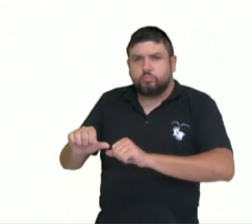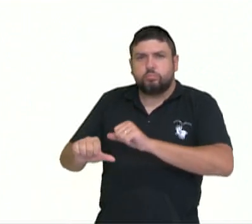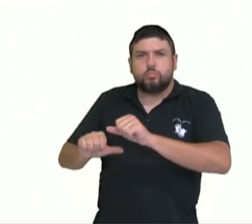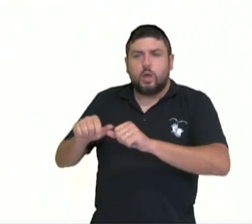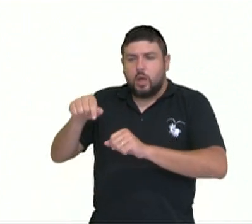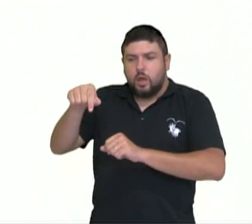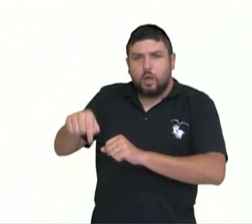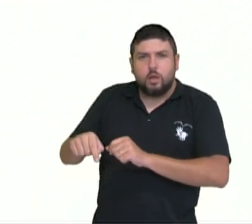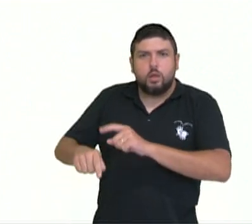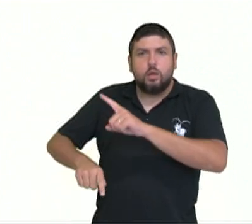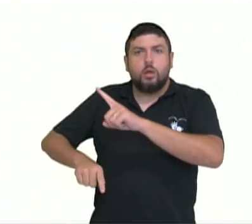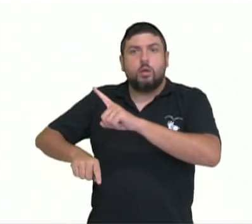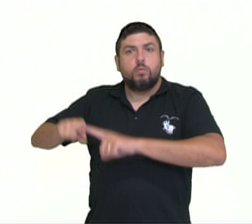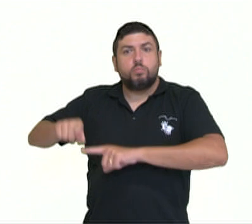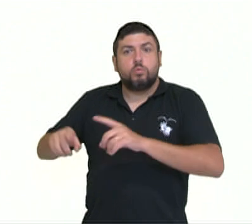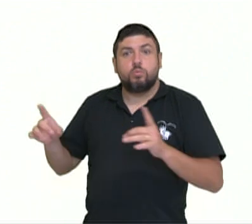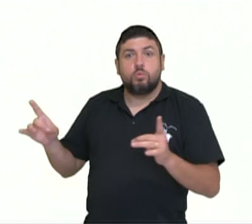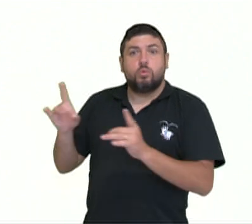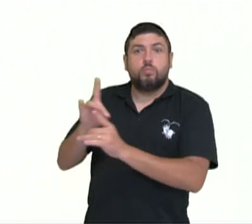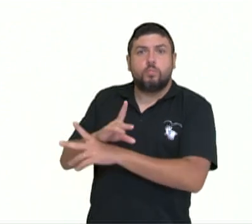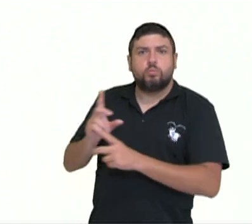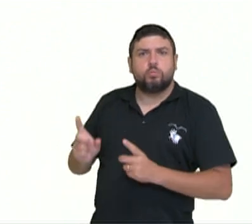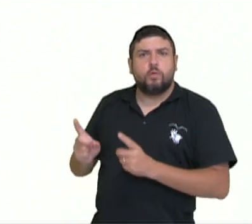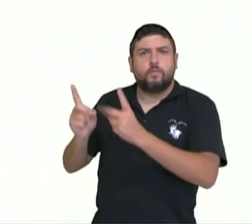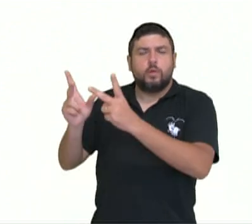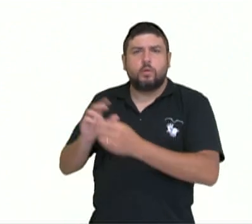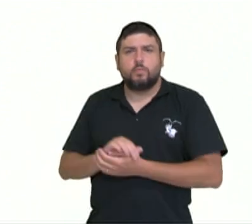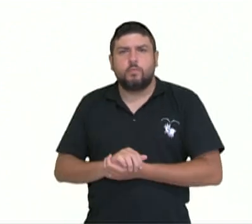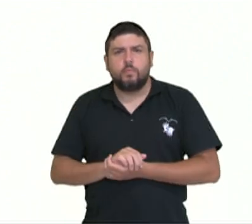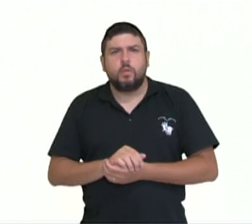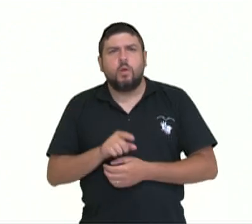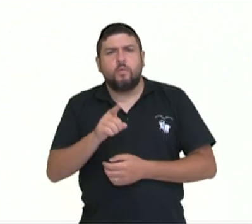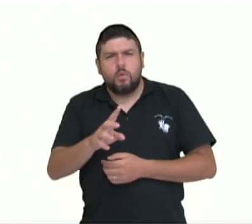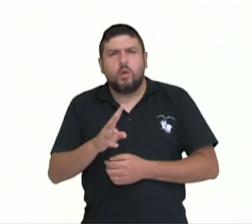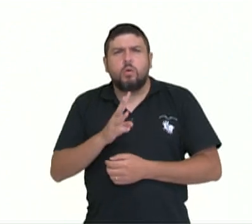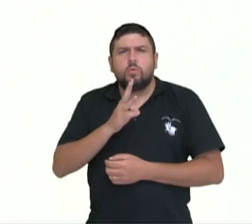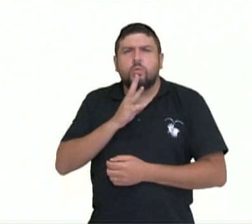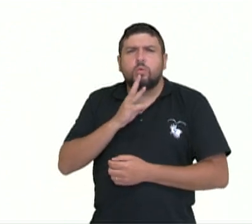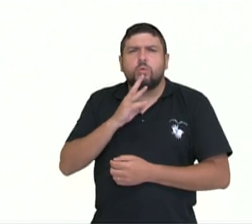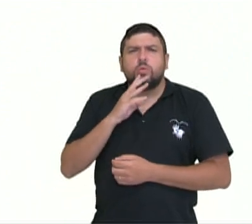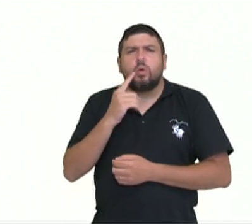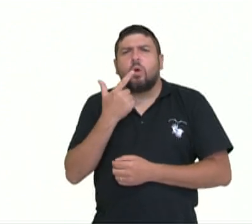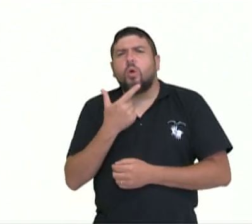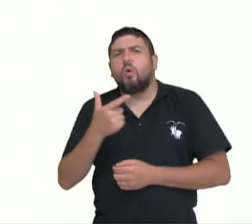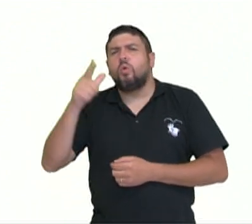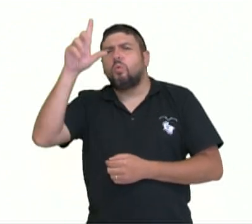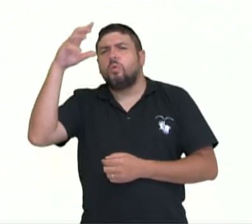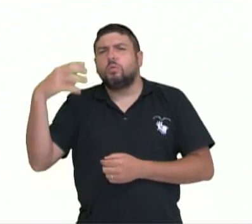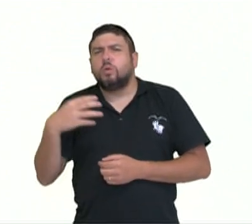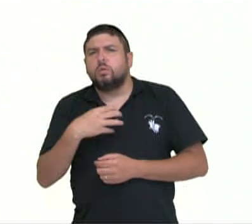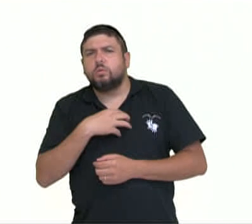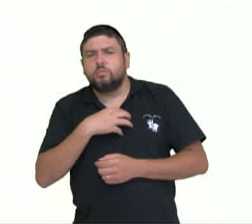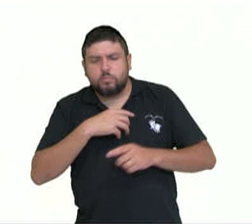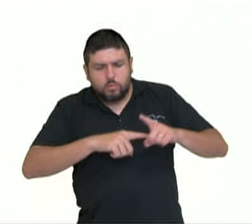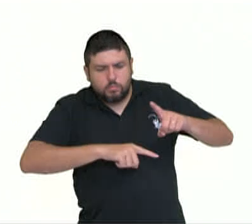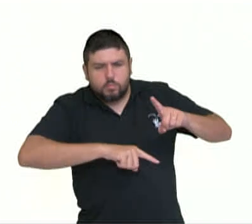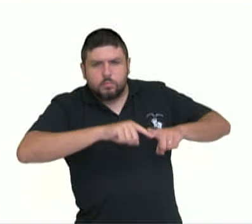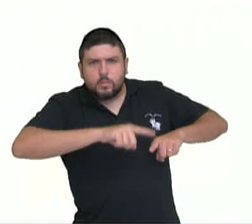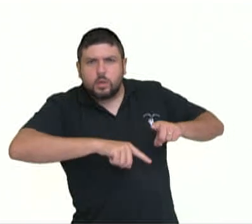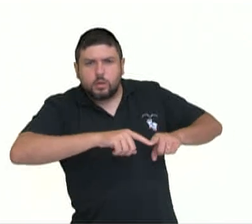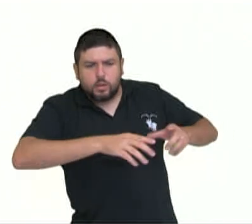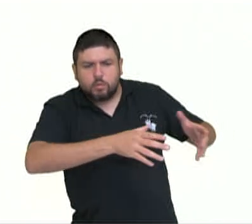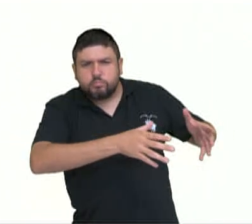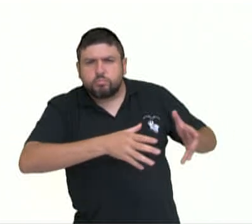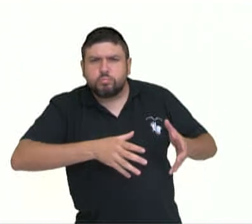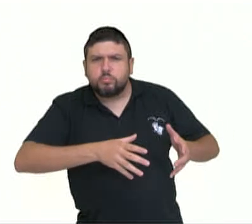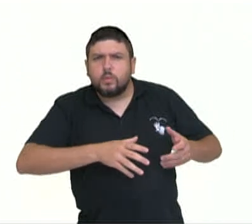de uma indústria. Você conhece outras formas de transformação de matéria-prima?